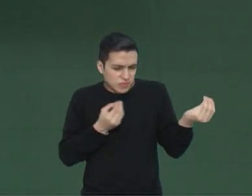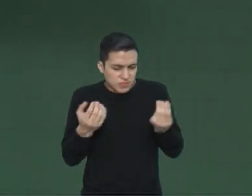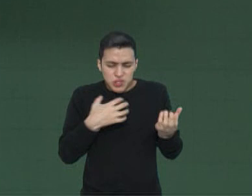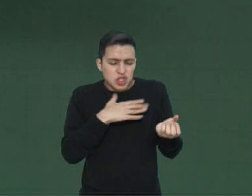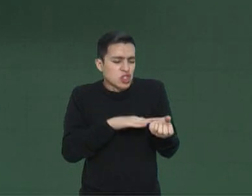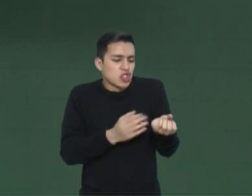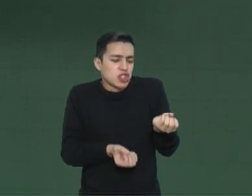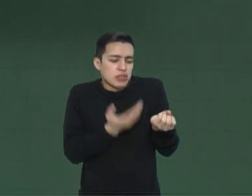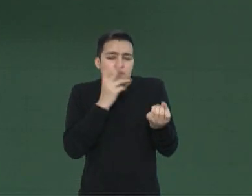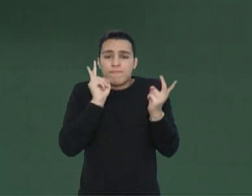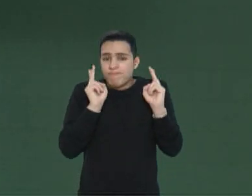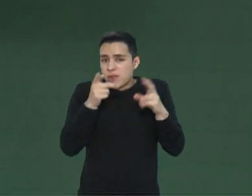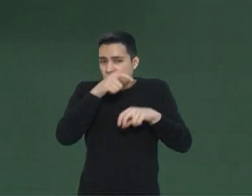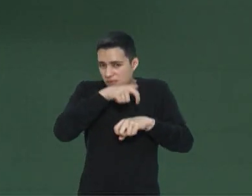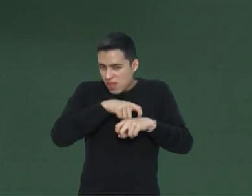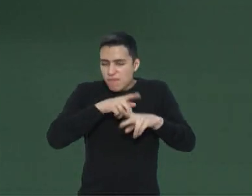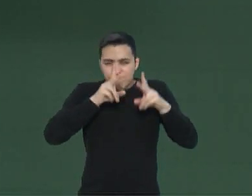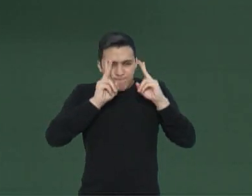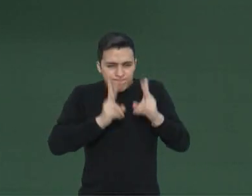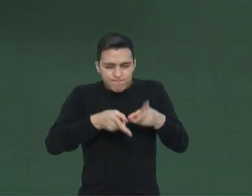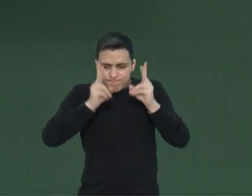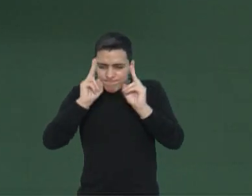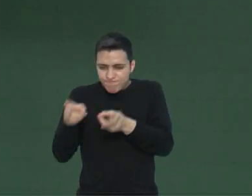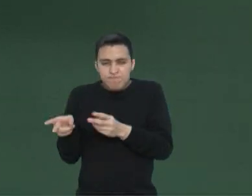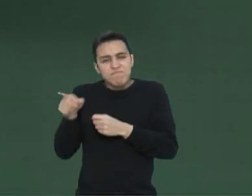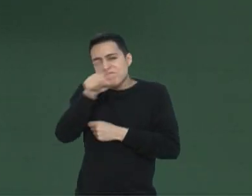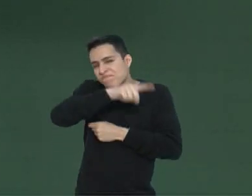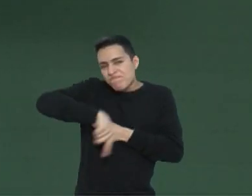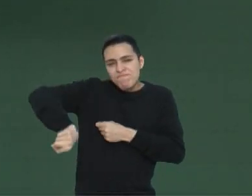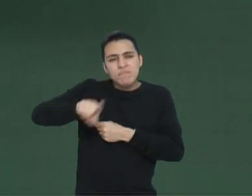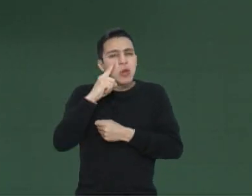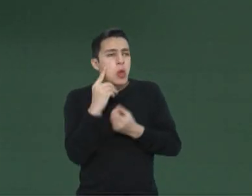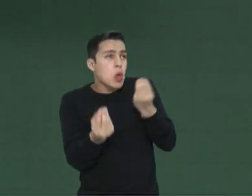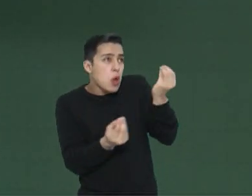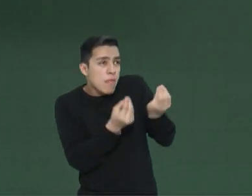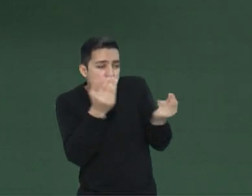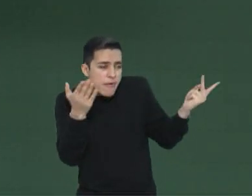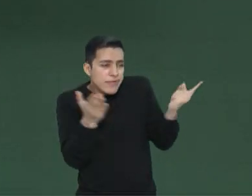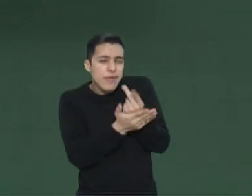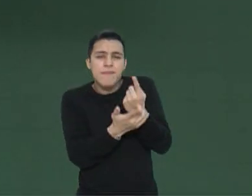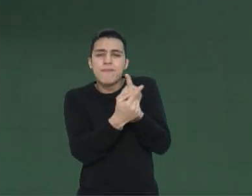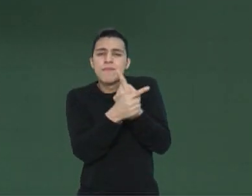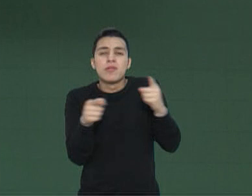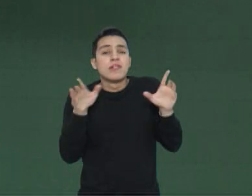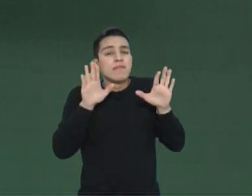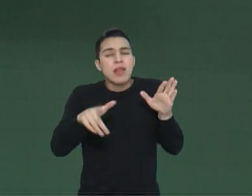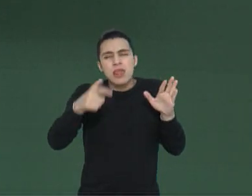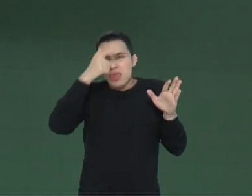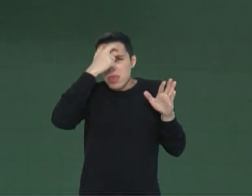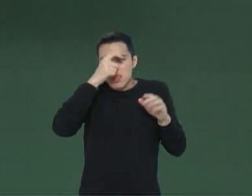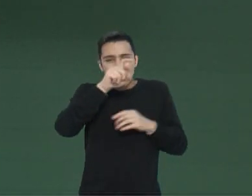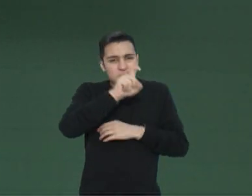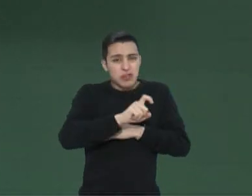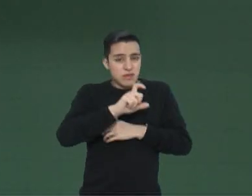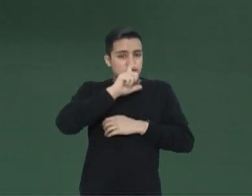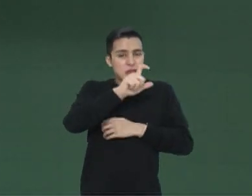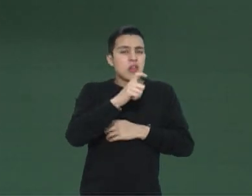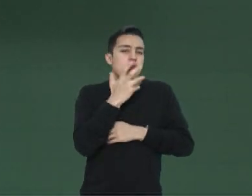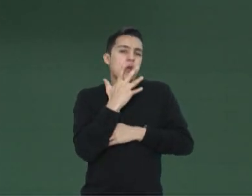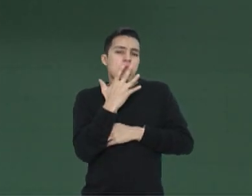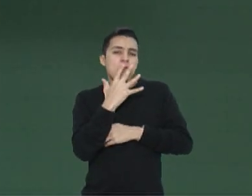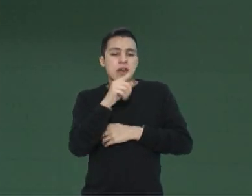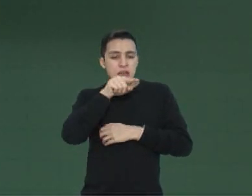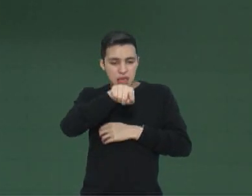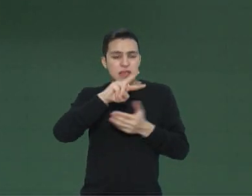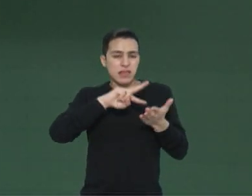vai acontecer no mesmo tempo, para vocês verem como que isso é executado na música, tendo em mente X maiúsculo colorido,